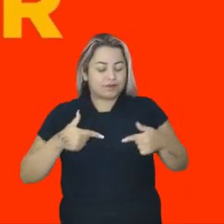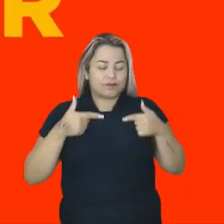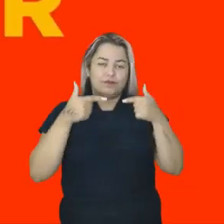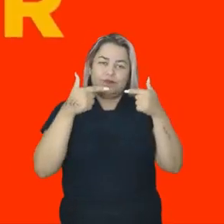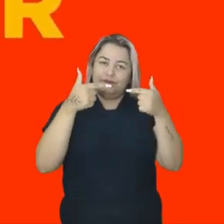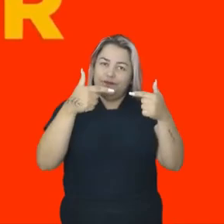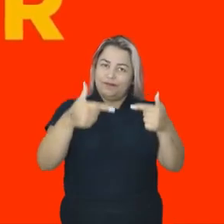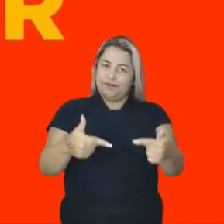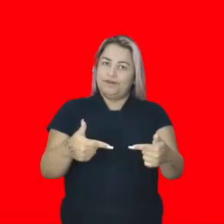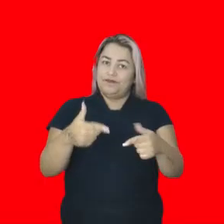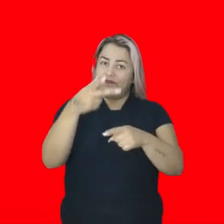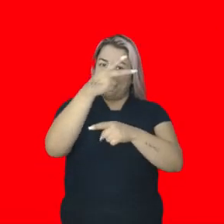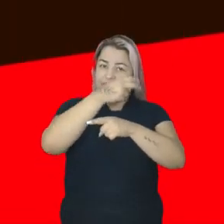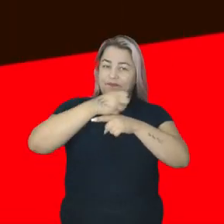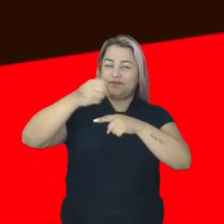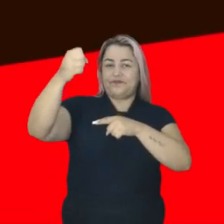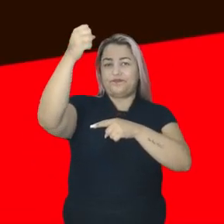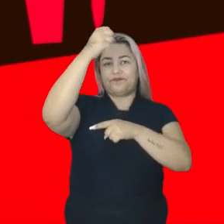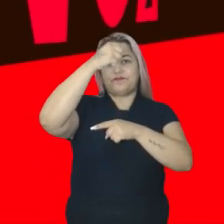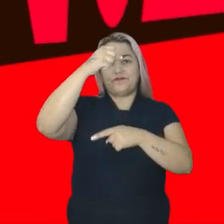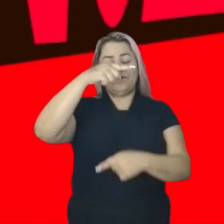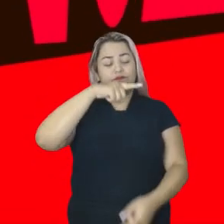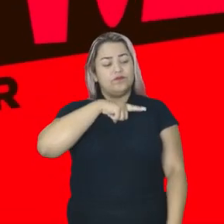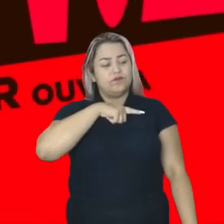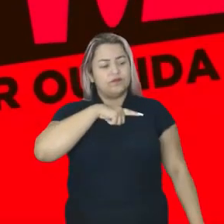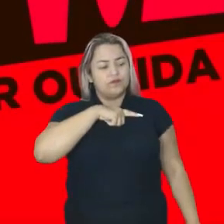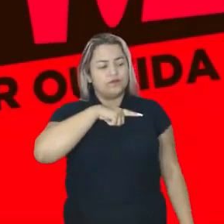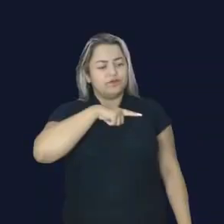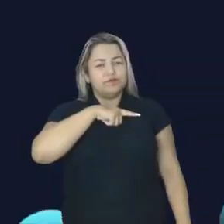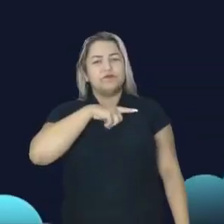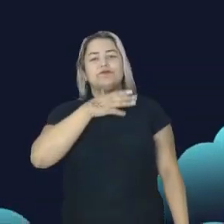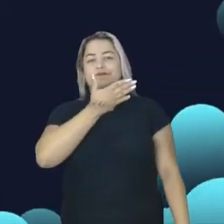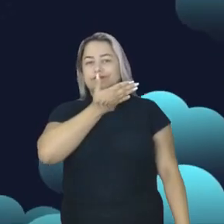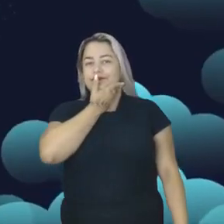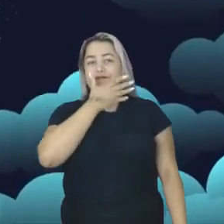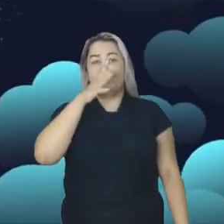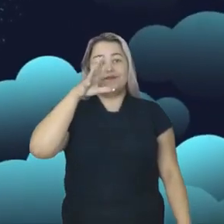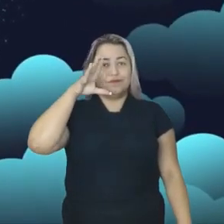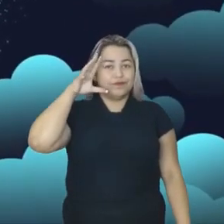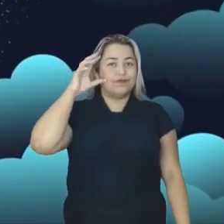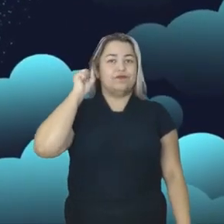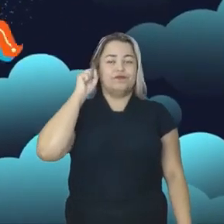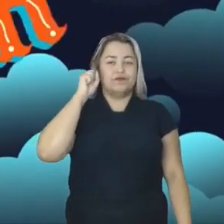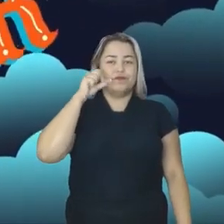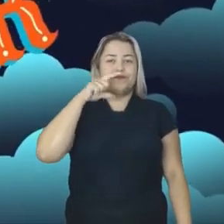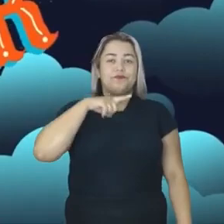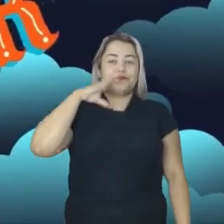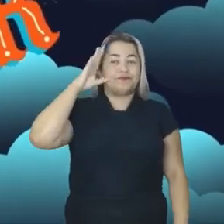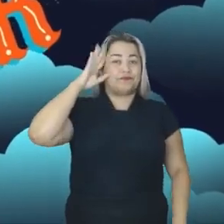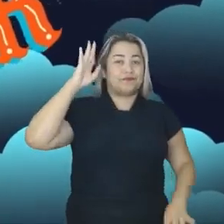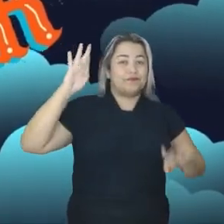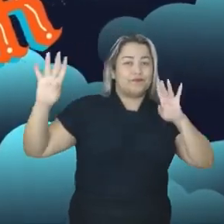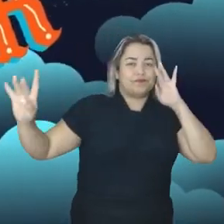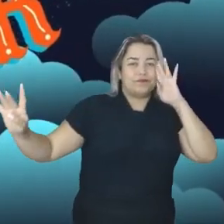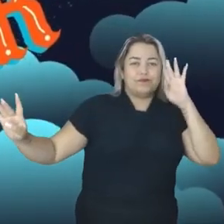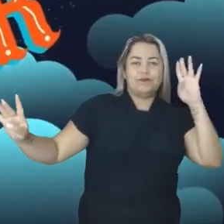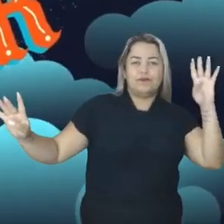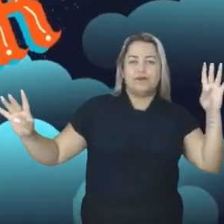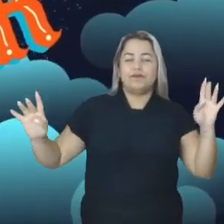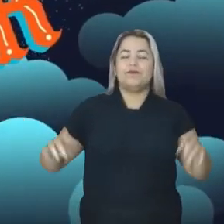batalhando pra vencer. Tenho voz pra ser ouvida, tenho sonhos pra